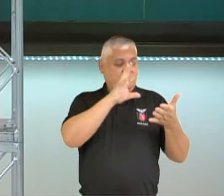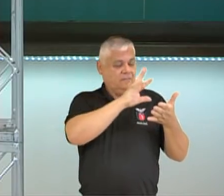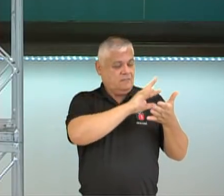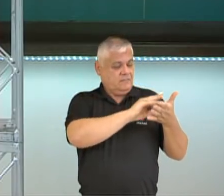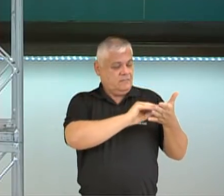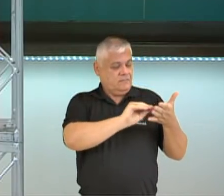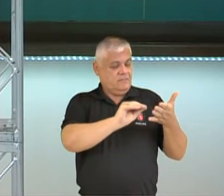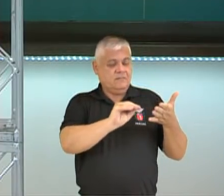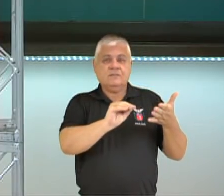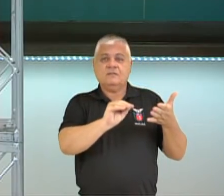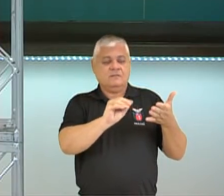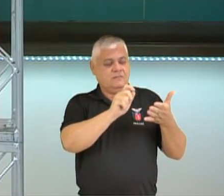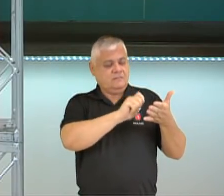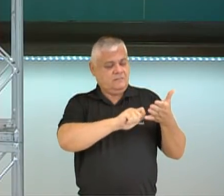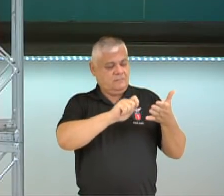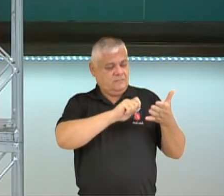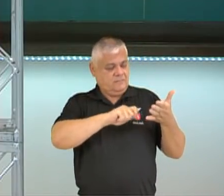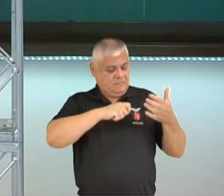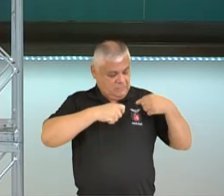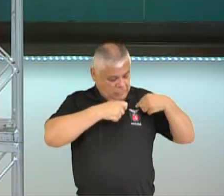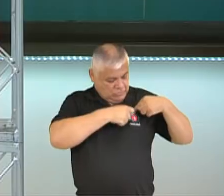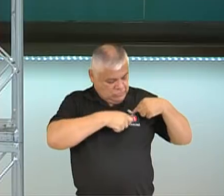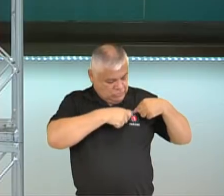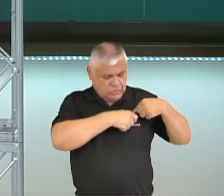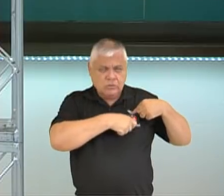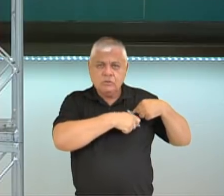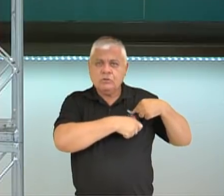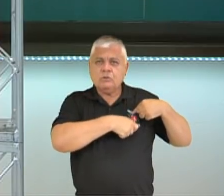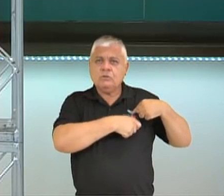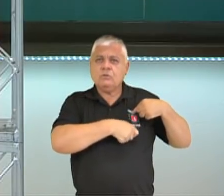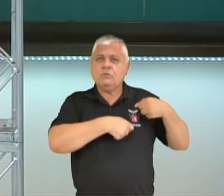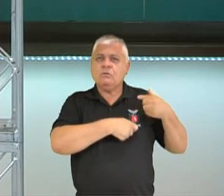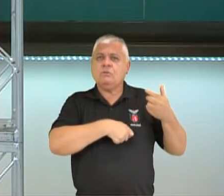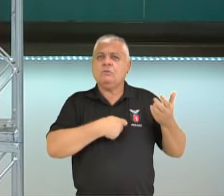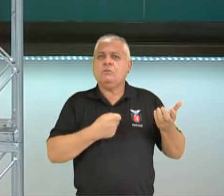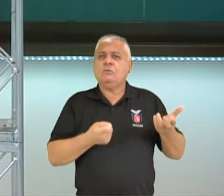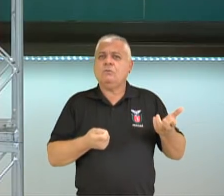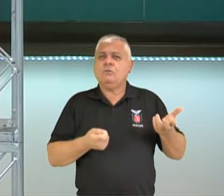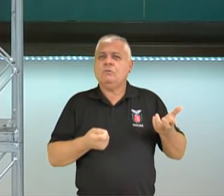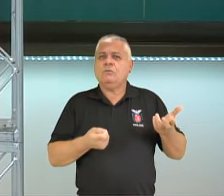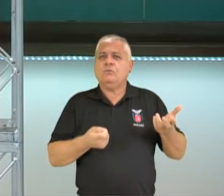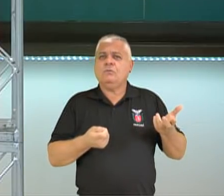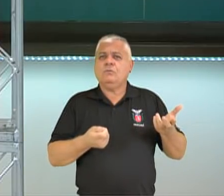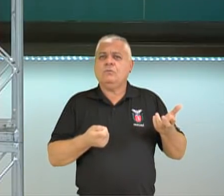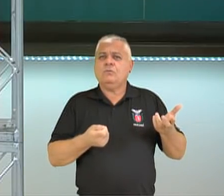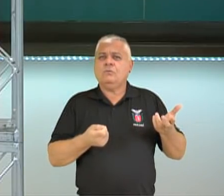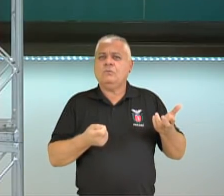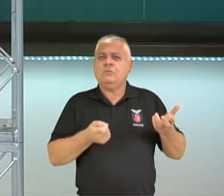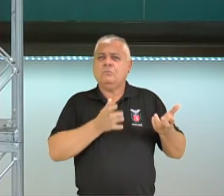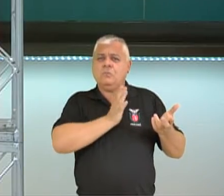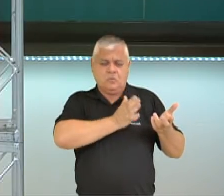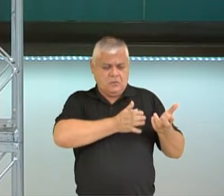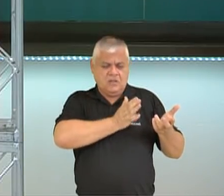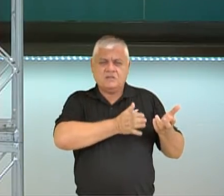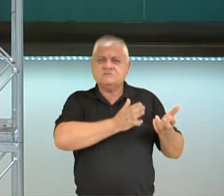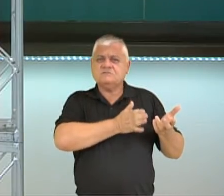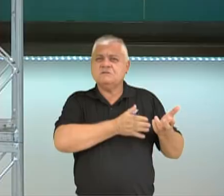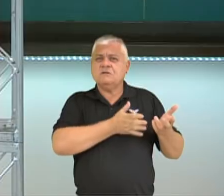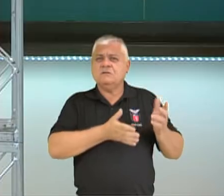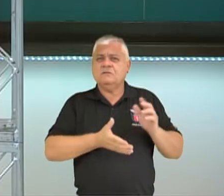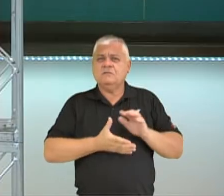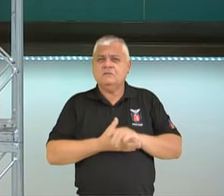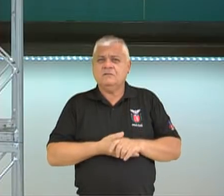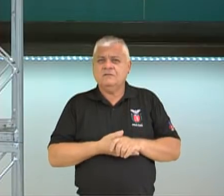escreve no em teu coração